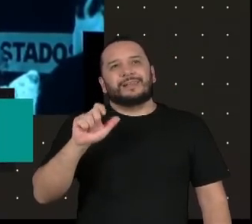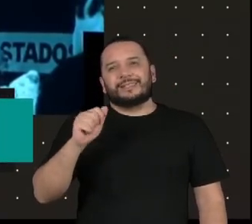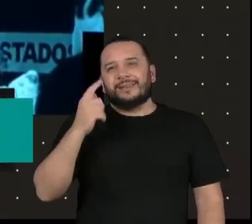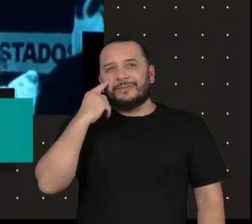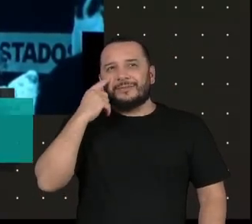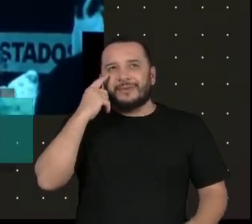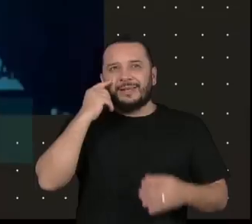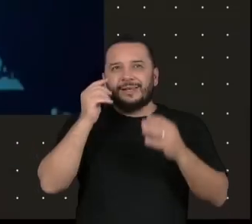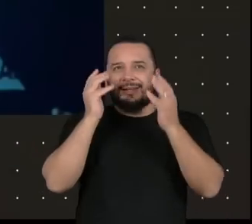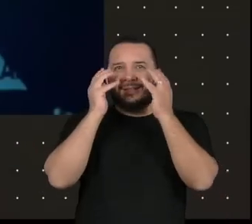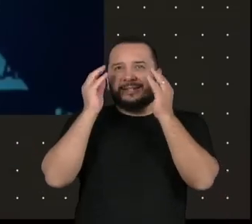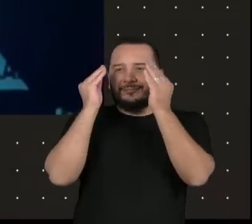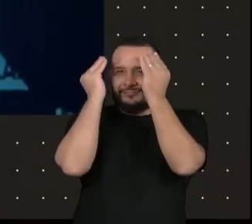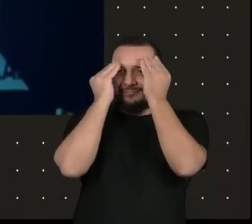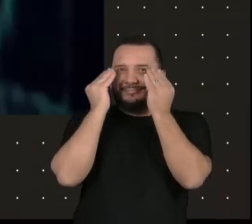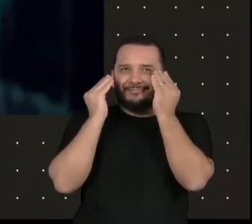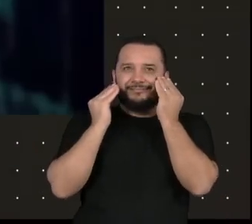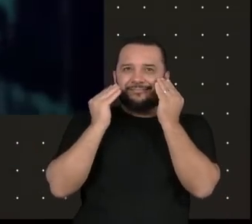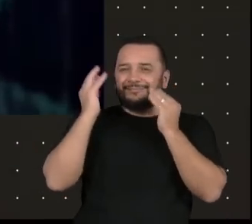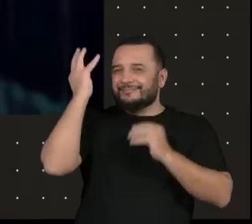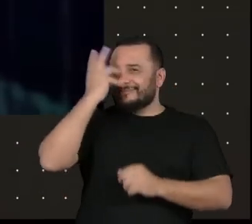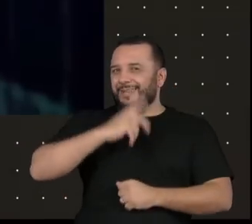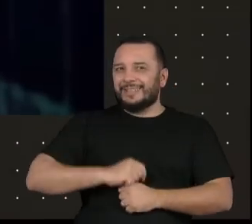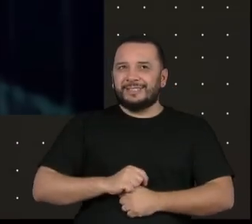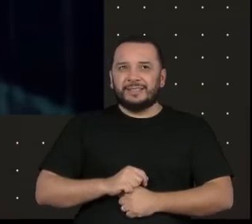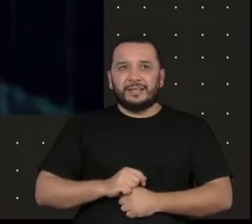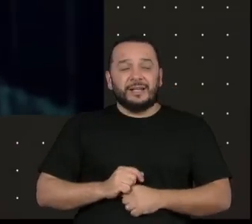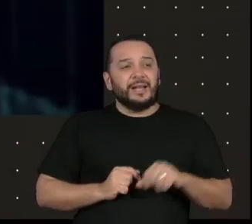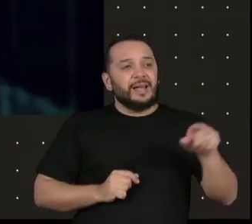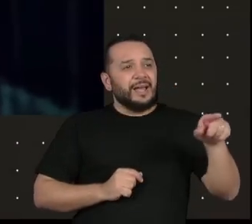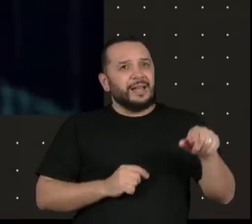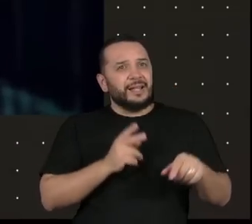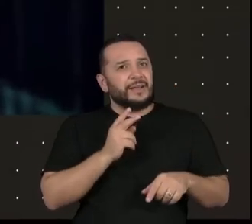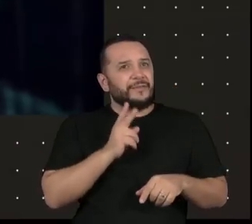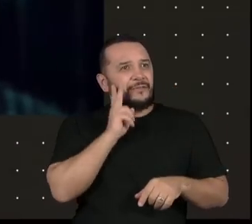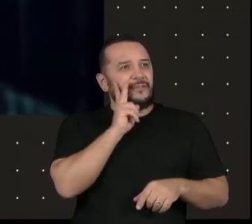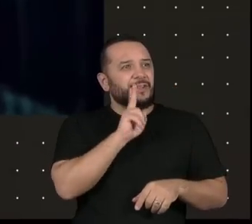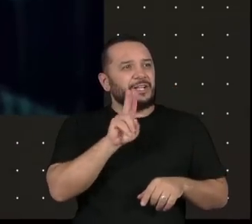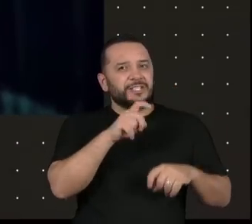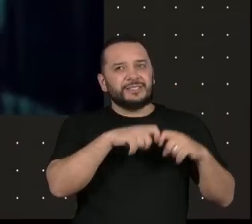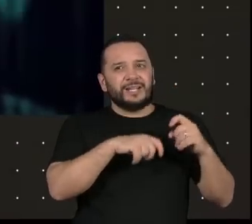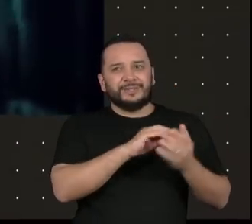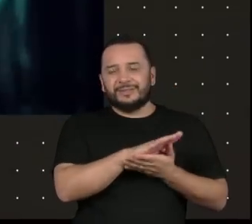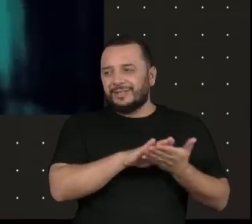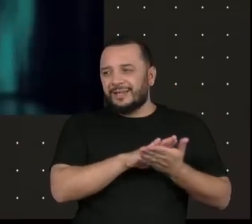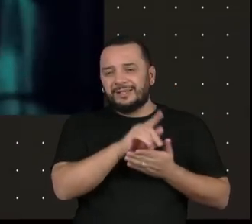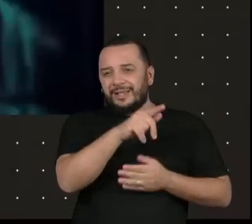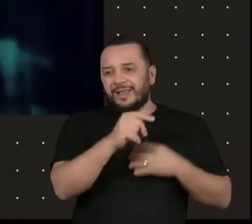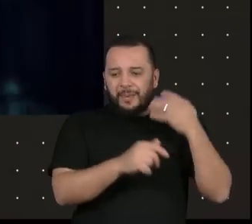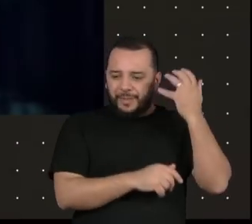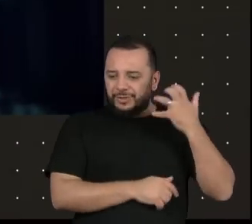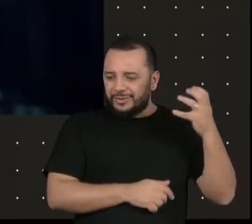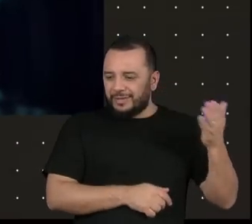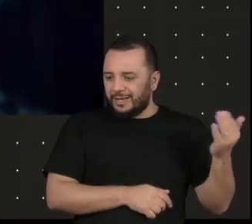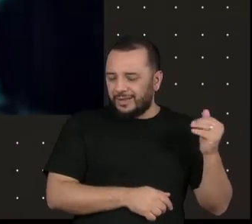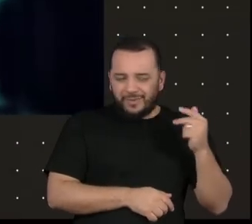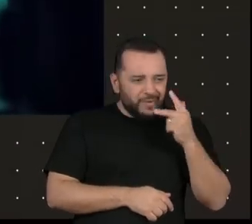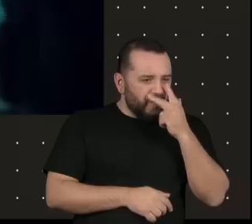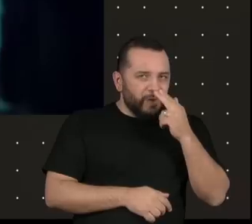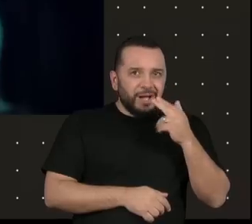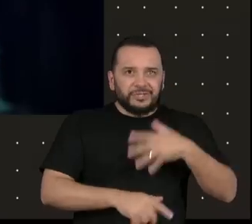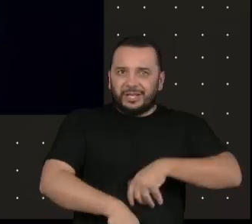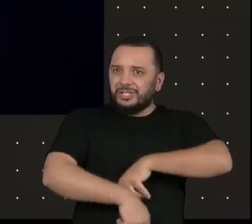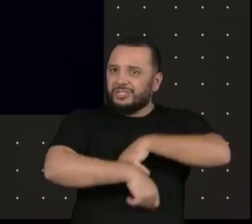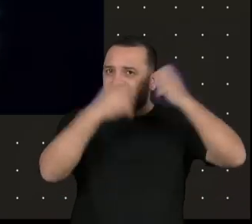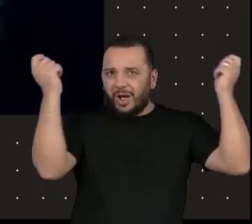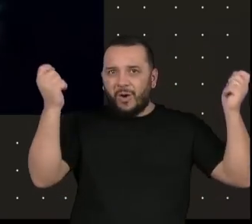nós fazíamos. Ela é virgem, ela está apaixonada por esse homem. Eu acho que ela tira a